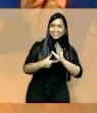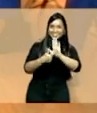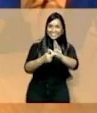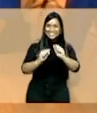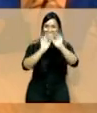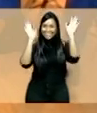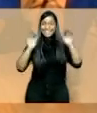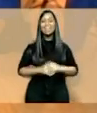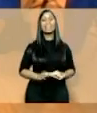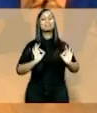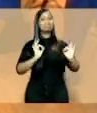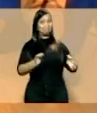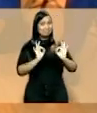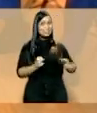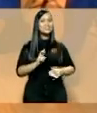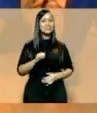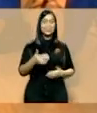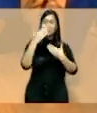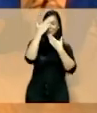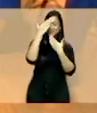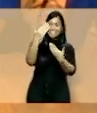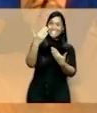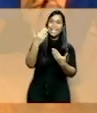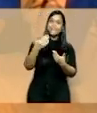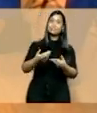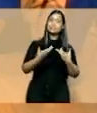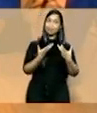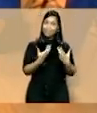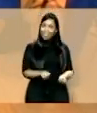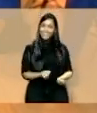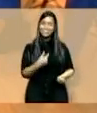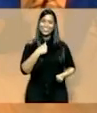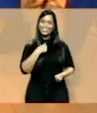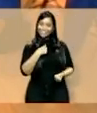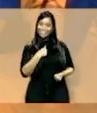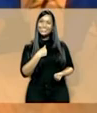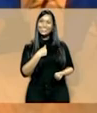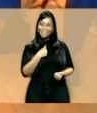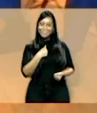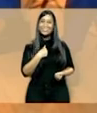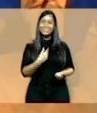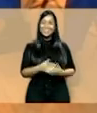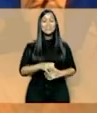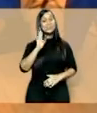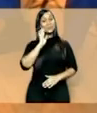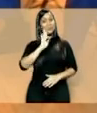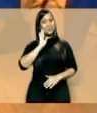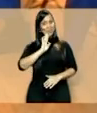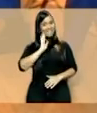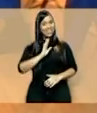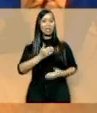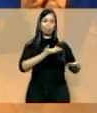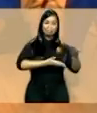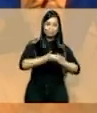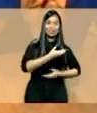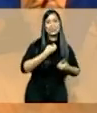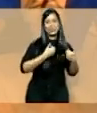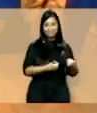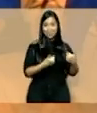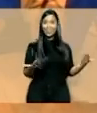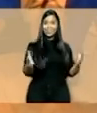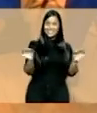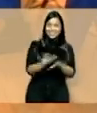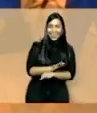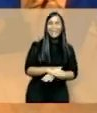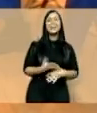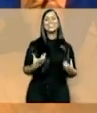isso mesmo, Vivian. Obrigado por você ter sido tolerante comigo nesse programa. Você foi muito gentil, uma parceira muito gentil. Vamos